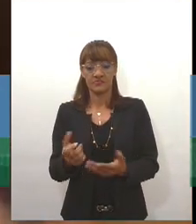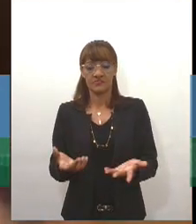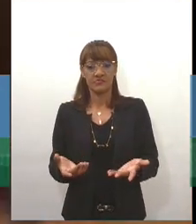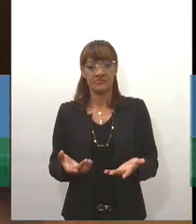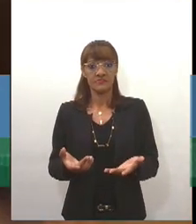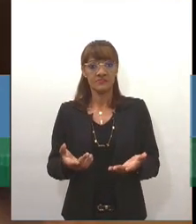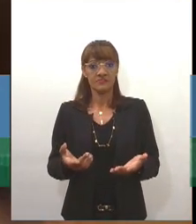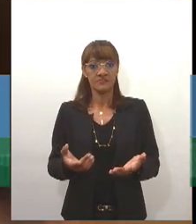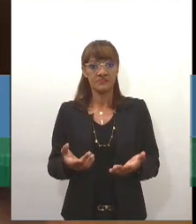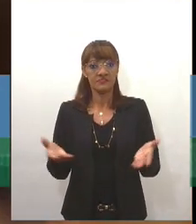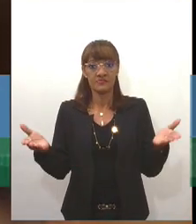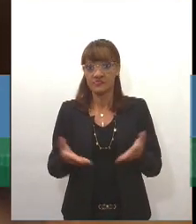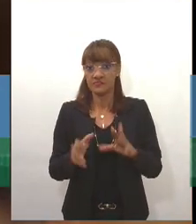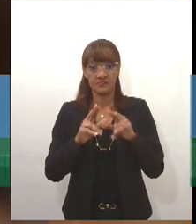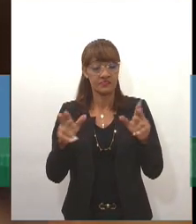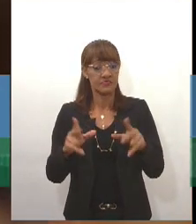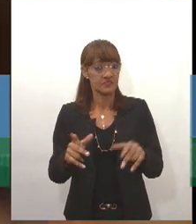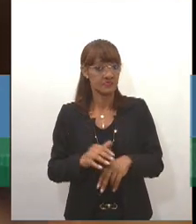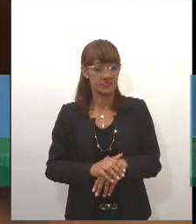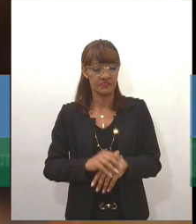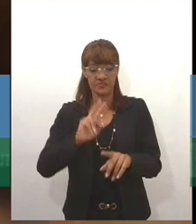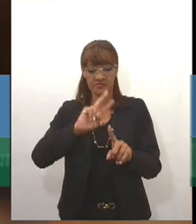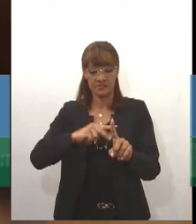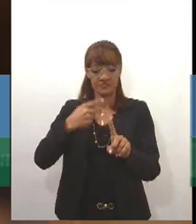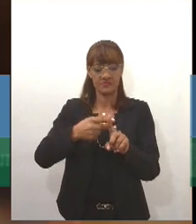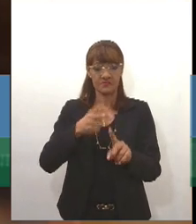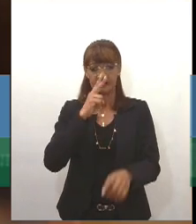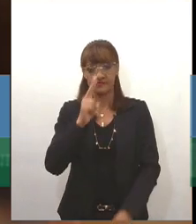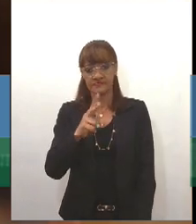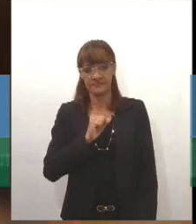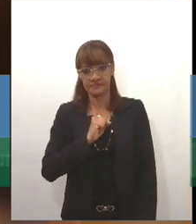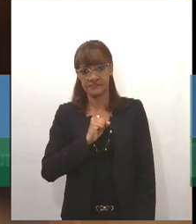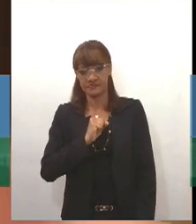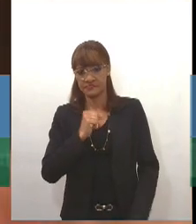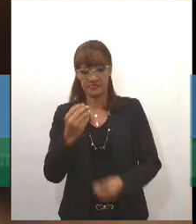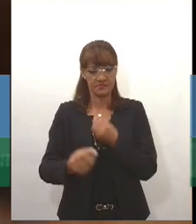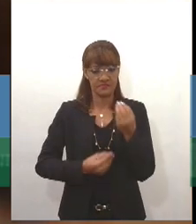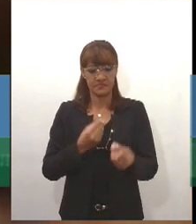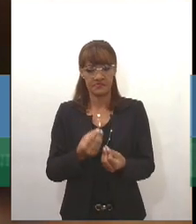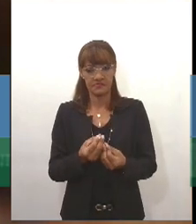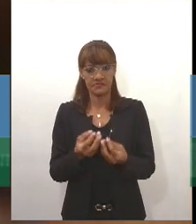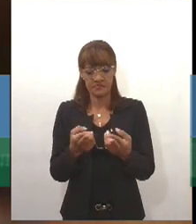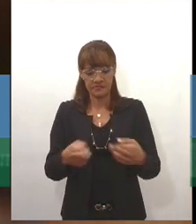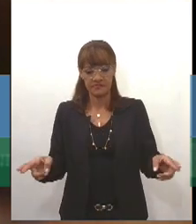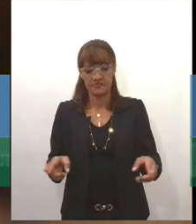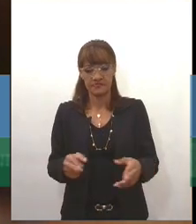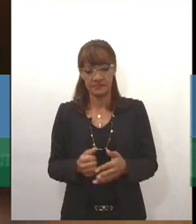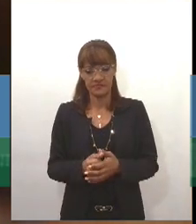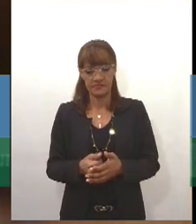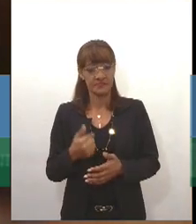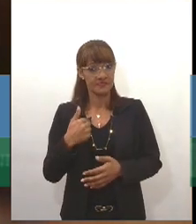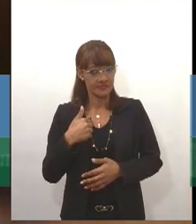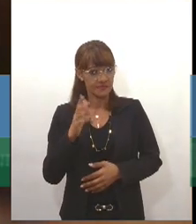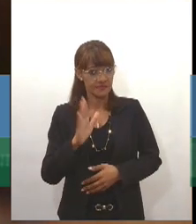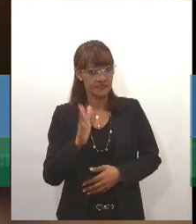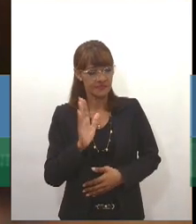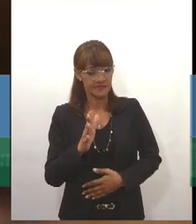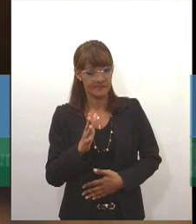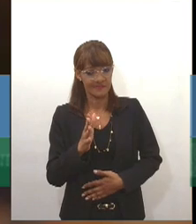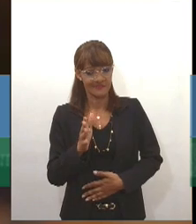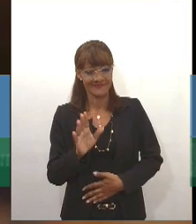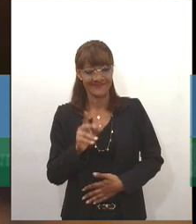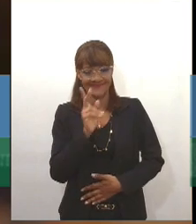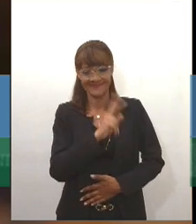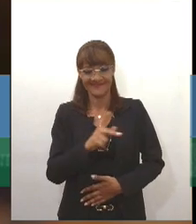aumento de Carga Tributária é muito grande como é que nós podemos resolver isso eu deixo aqui até para quem sabe a professora